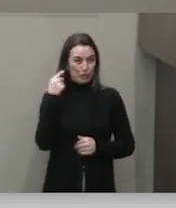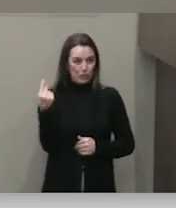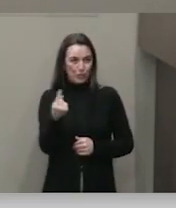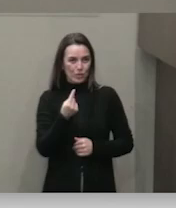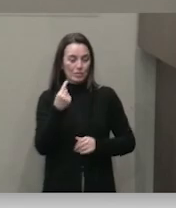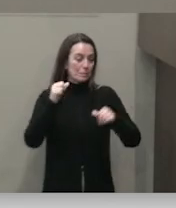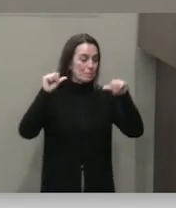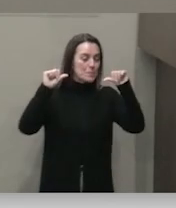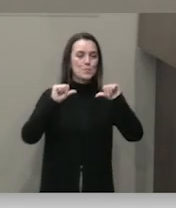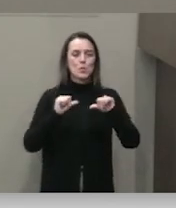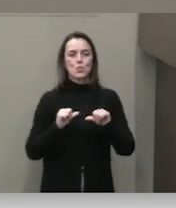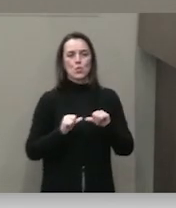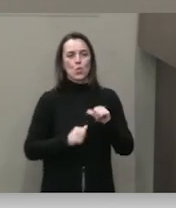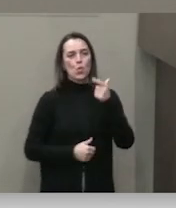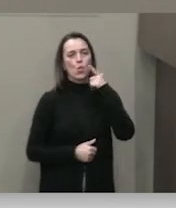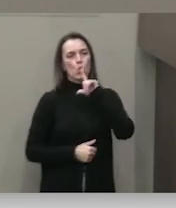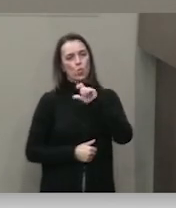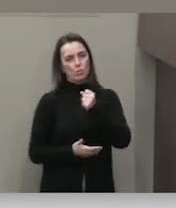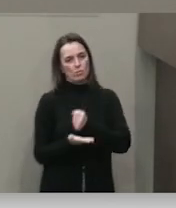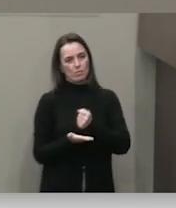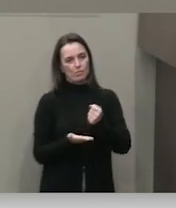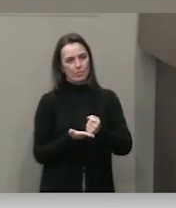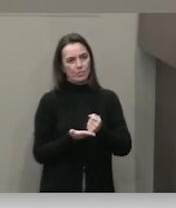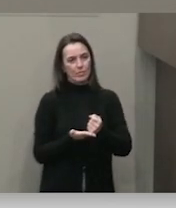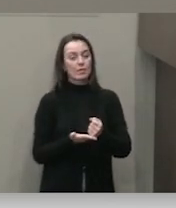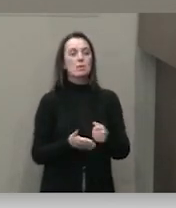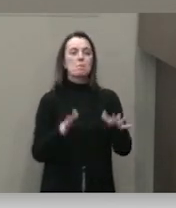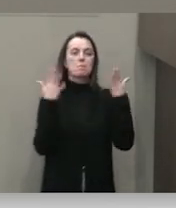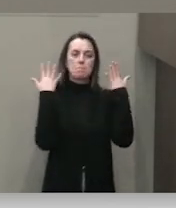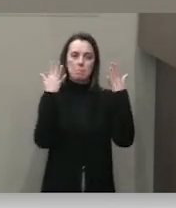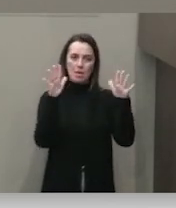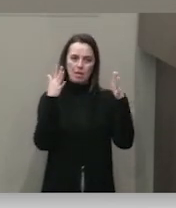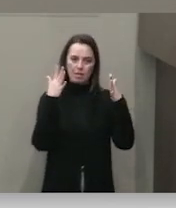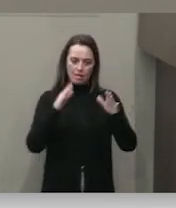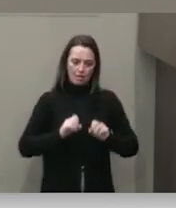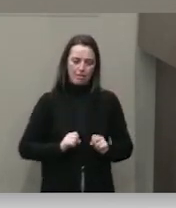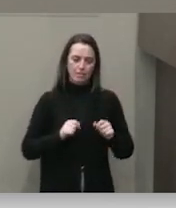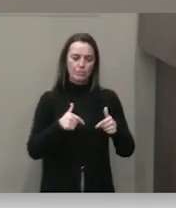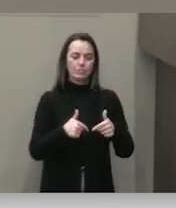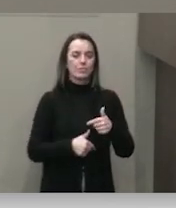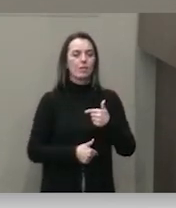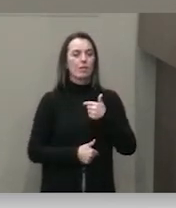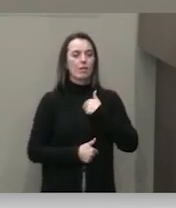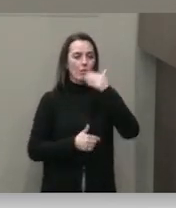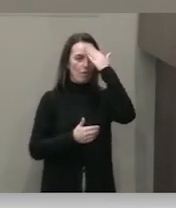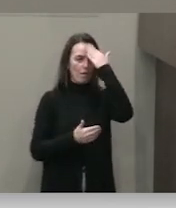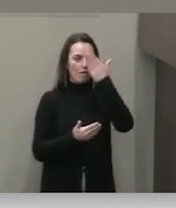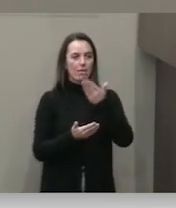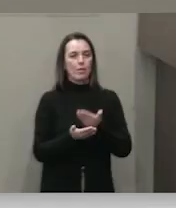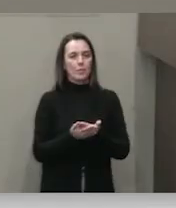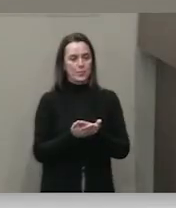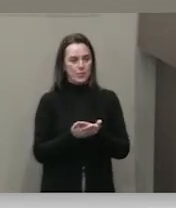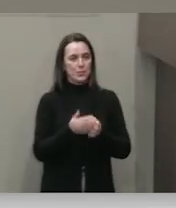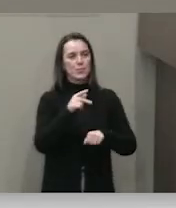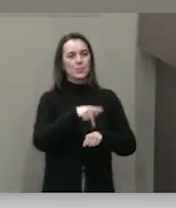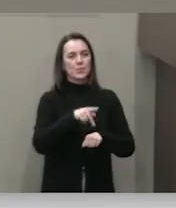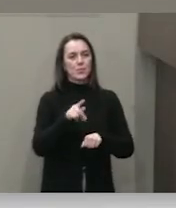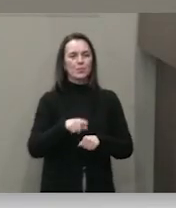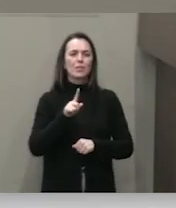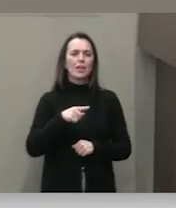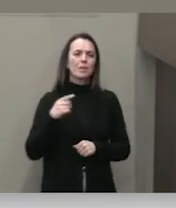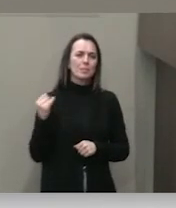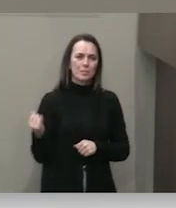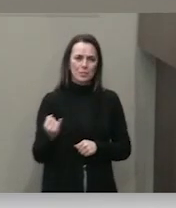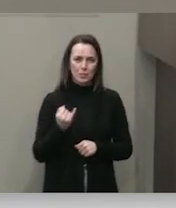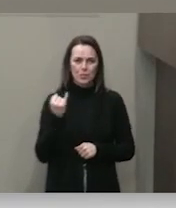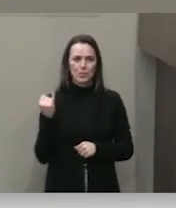de ingresso no mercado de trabalho. Então, parabéns pela iniciativa. Acredito que o município de Passo Fundo é importante